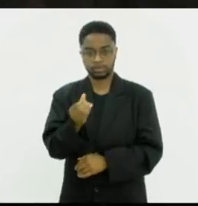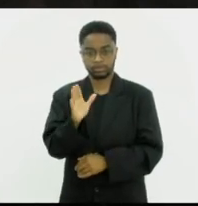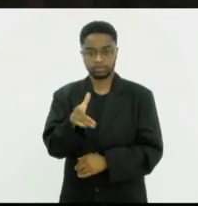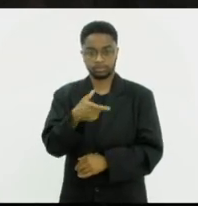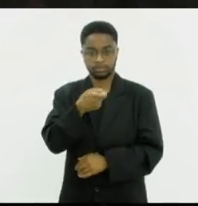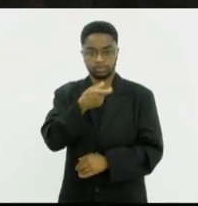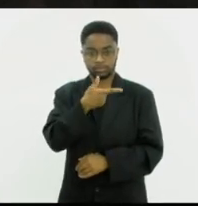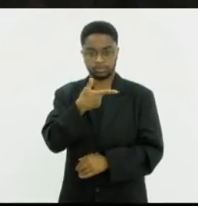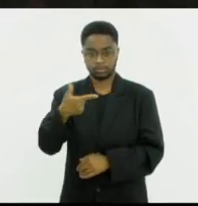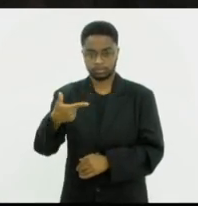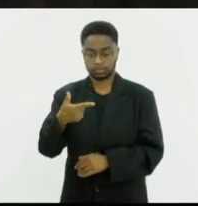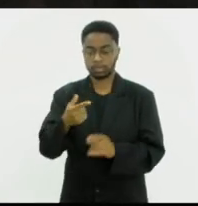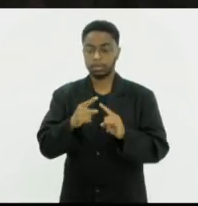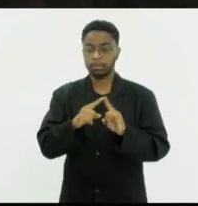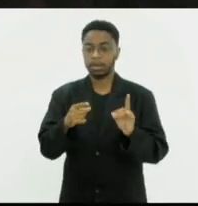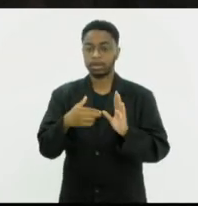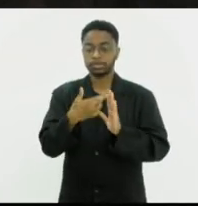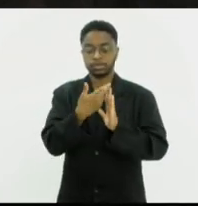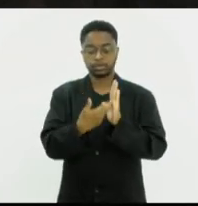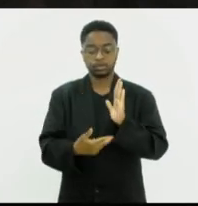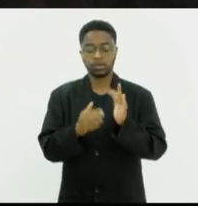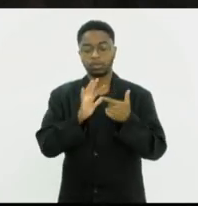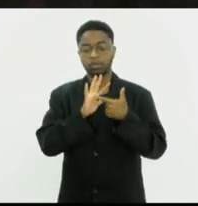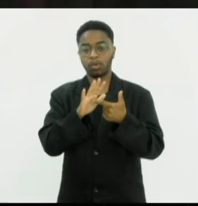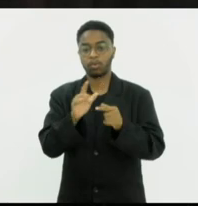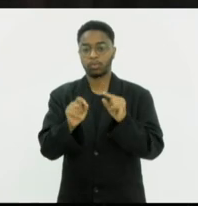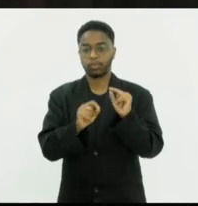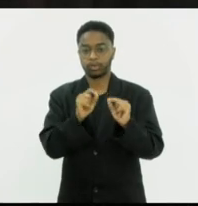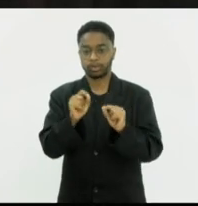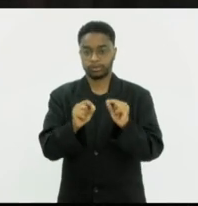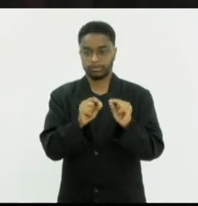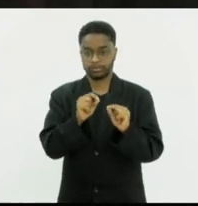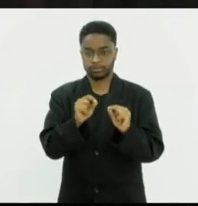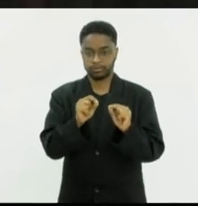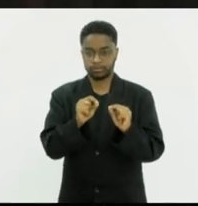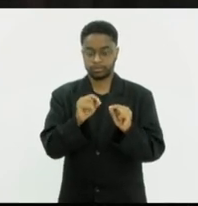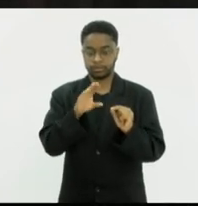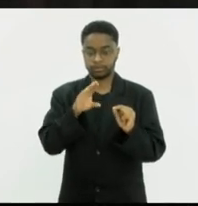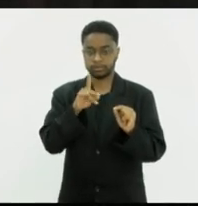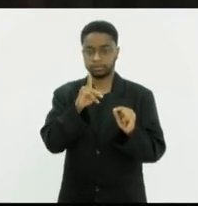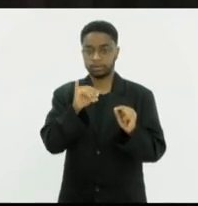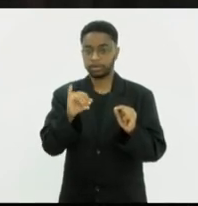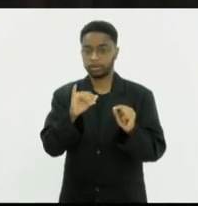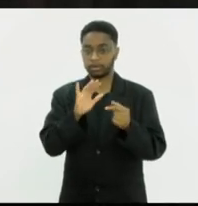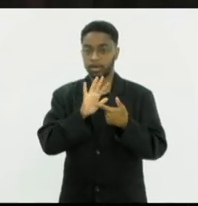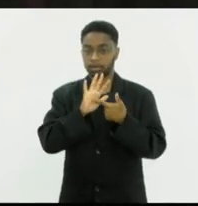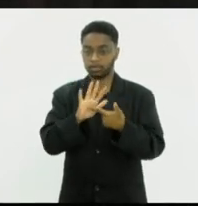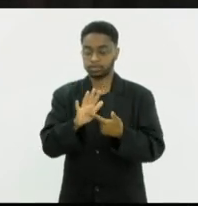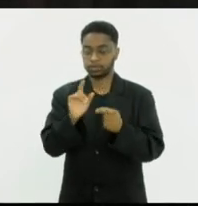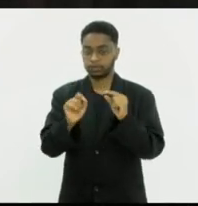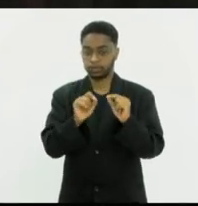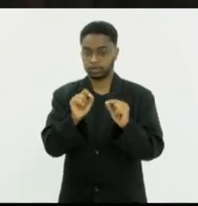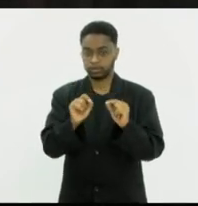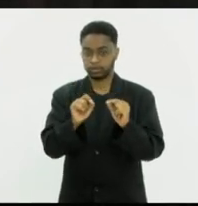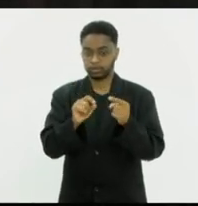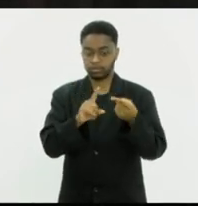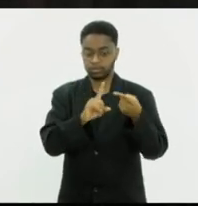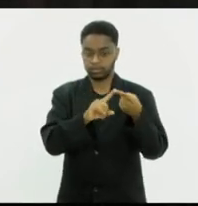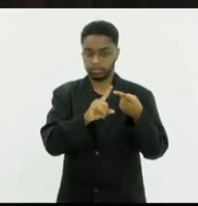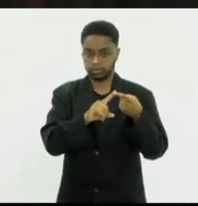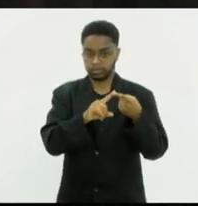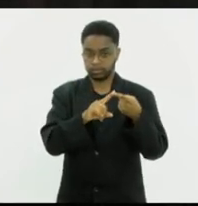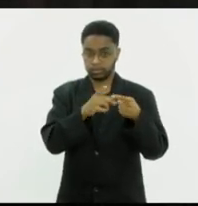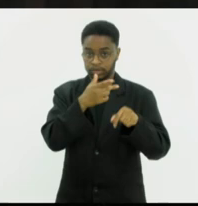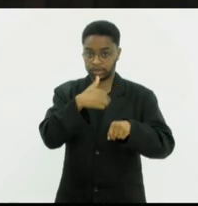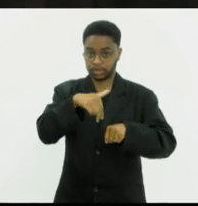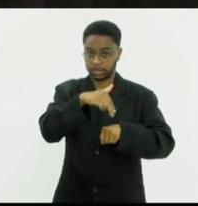1316/22. E o que que dizia essa CPI? Isso que é o importante. De um, a União não